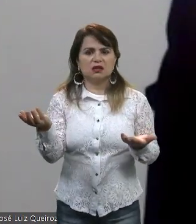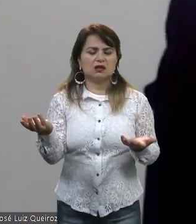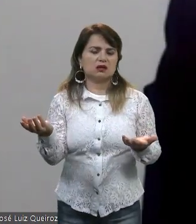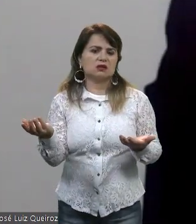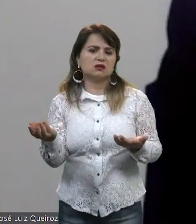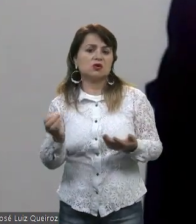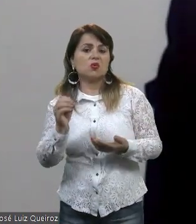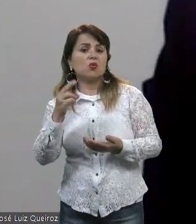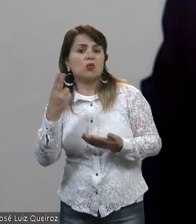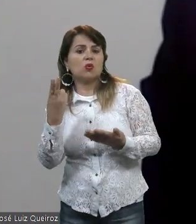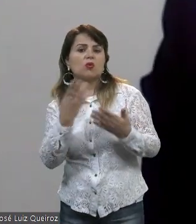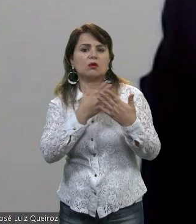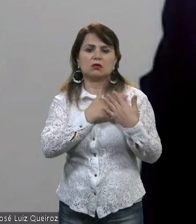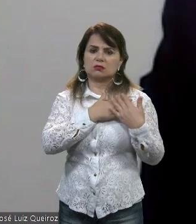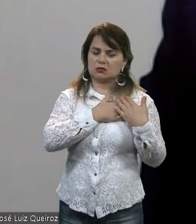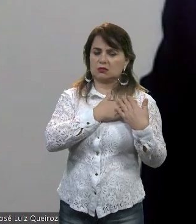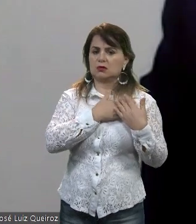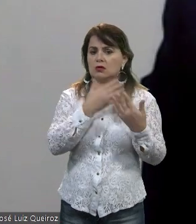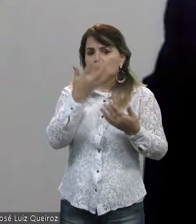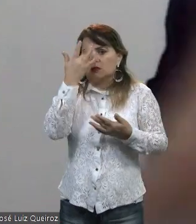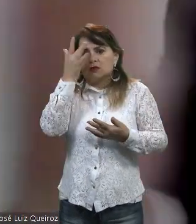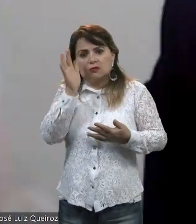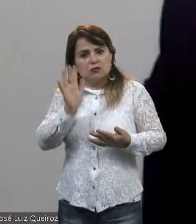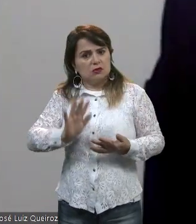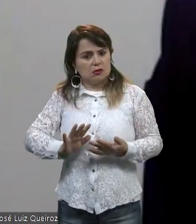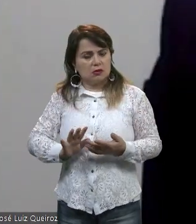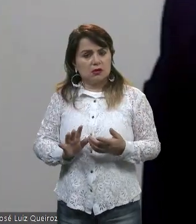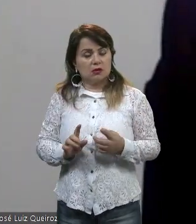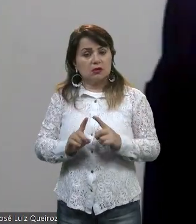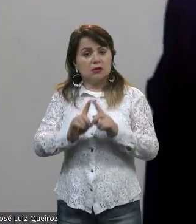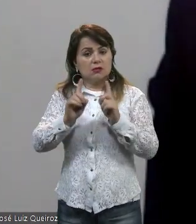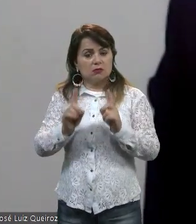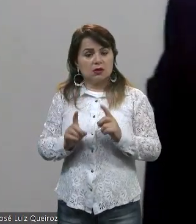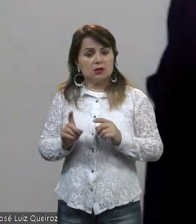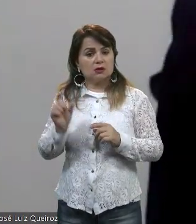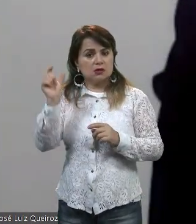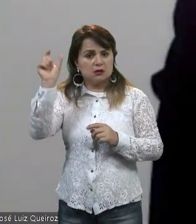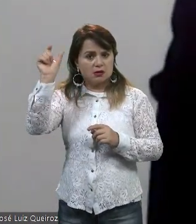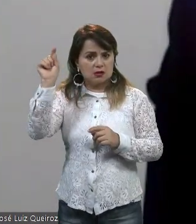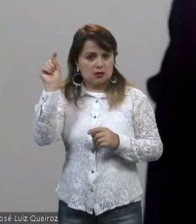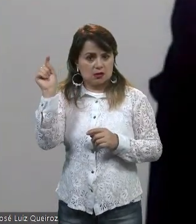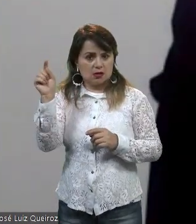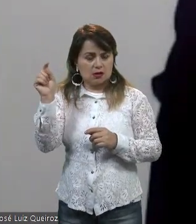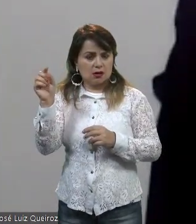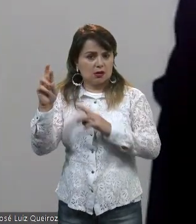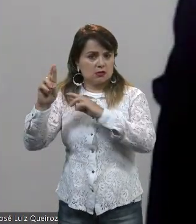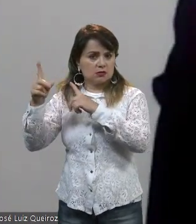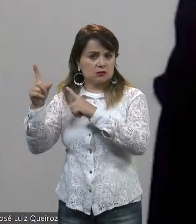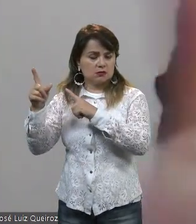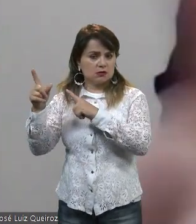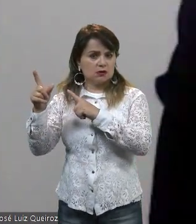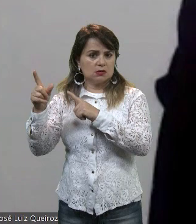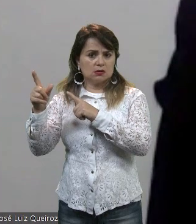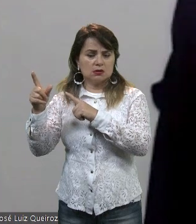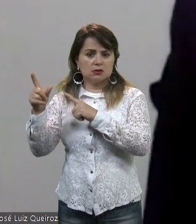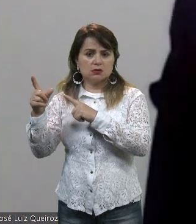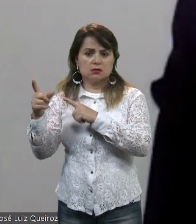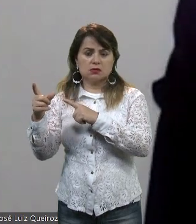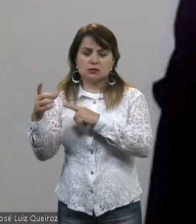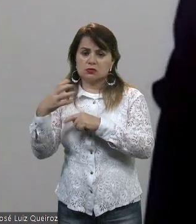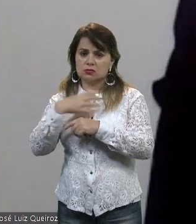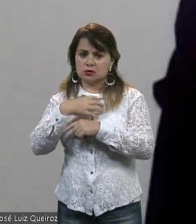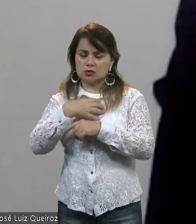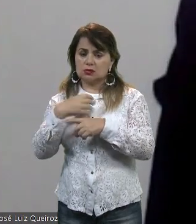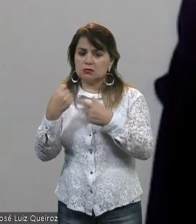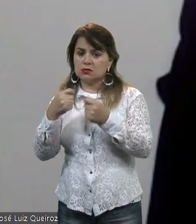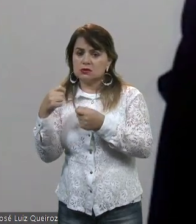mas diferente do que vem de lá, muitas vezes dessa forma que a gente tem que encaminhar